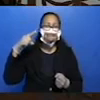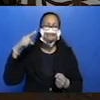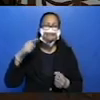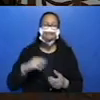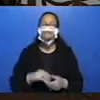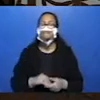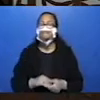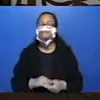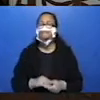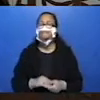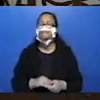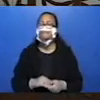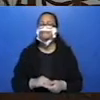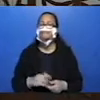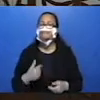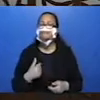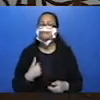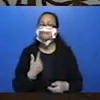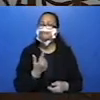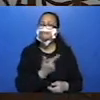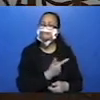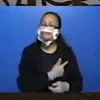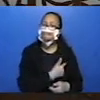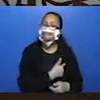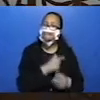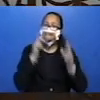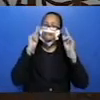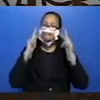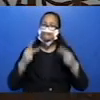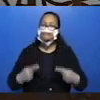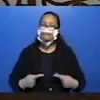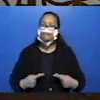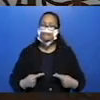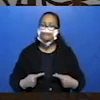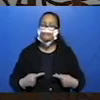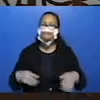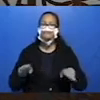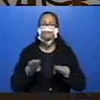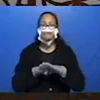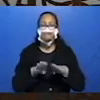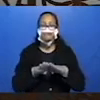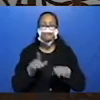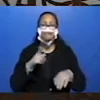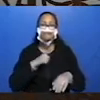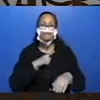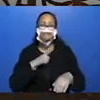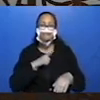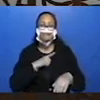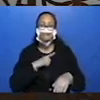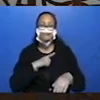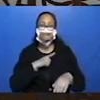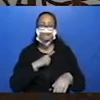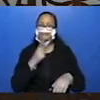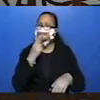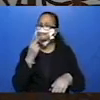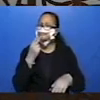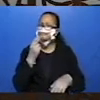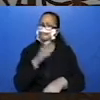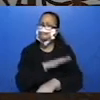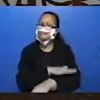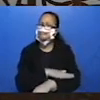certo? Nós, seres humanos, também temos um pigmento que dá cor à nossa